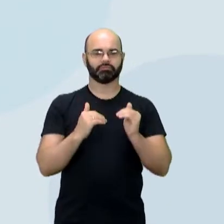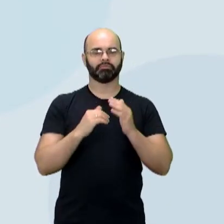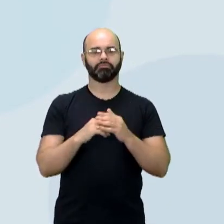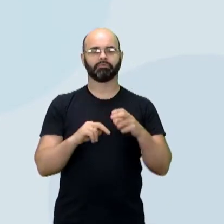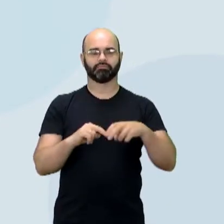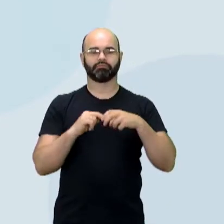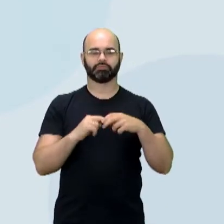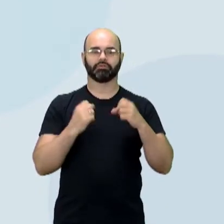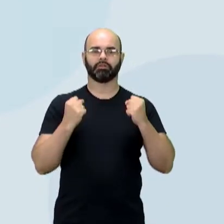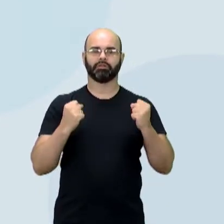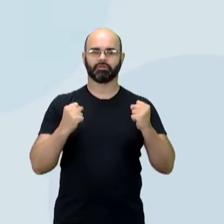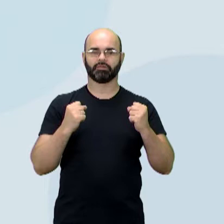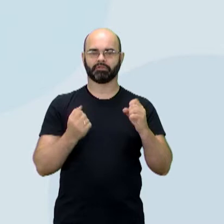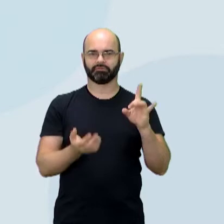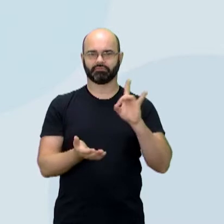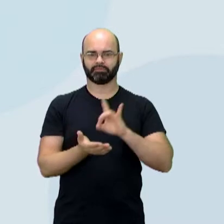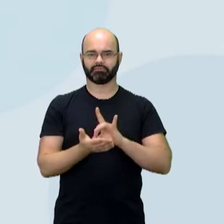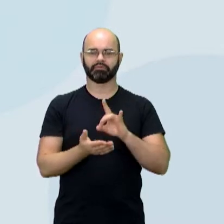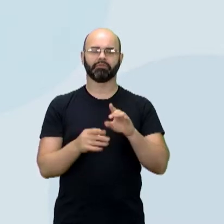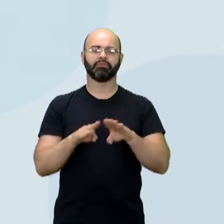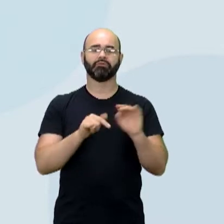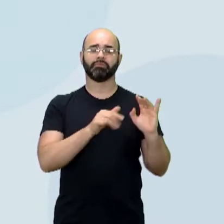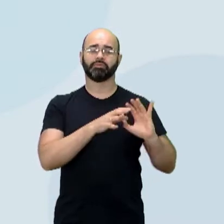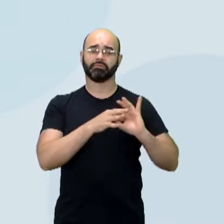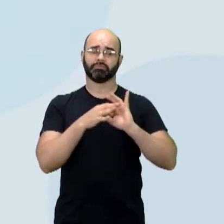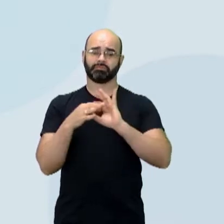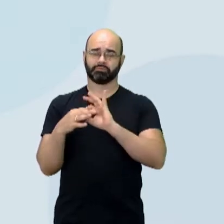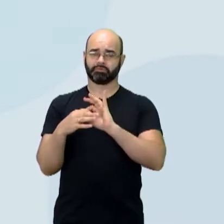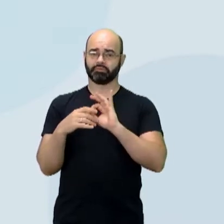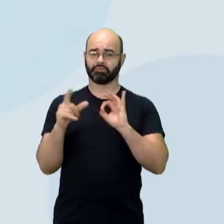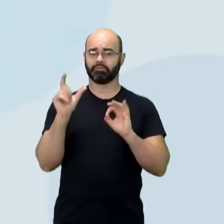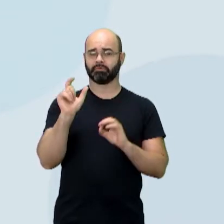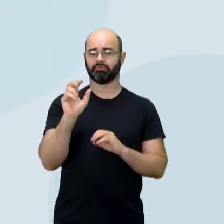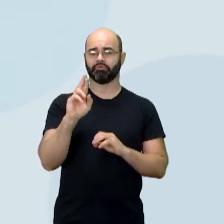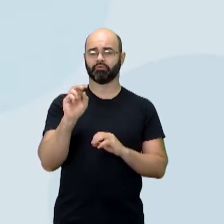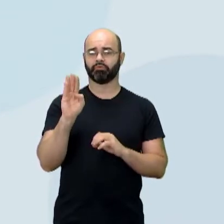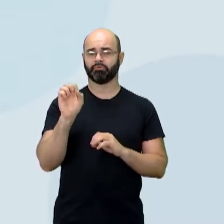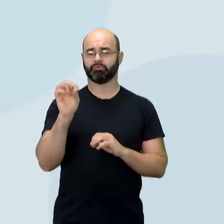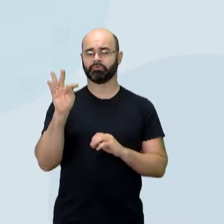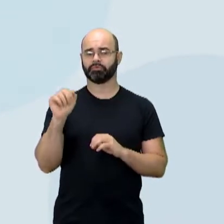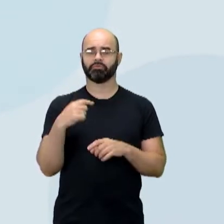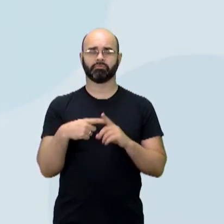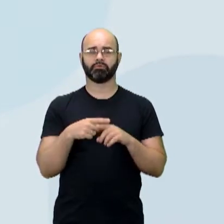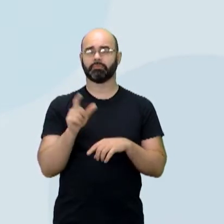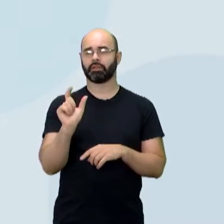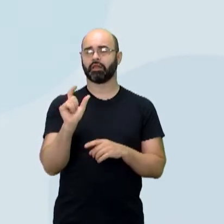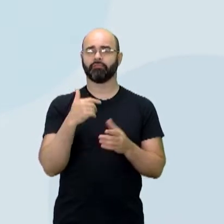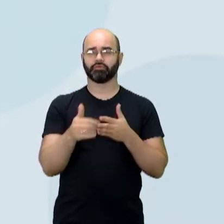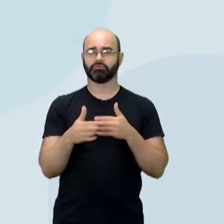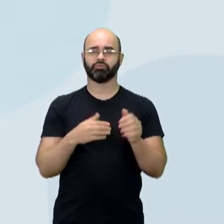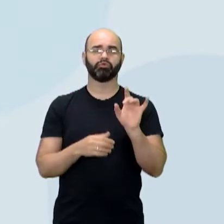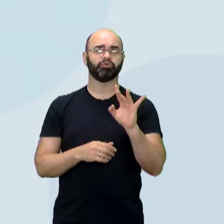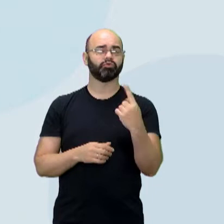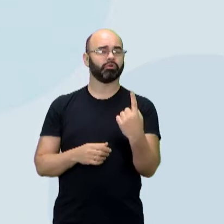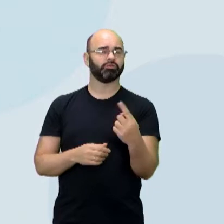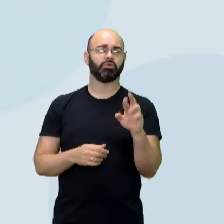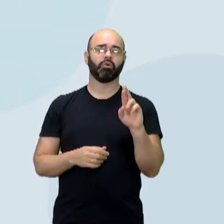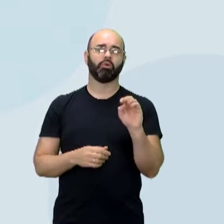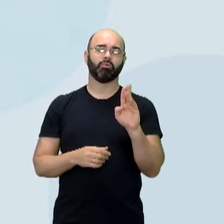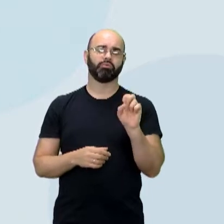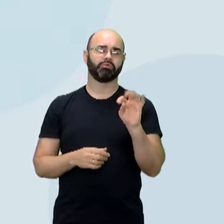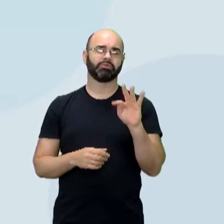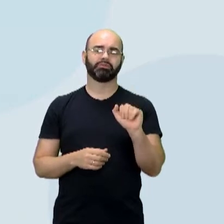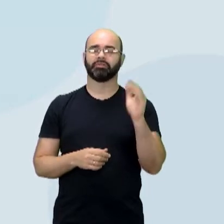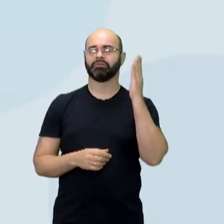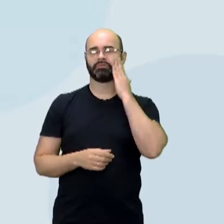Então, resistente. E também tem que ver dentro do contexto o que significa esse robusta. Robusta por si só não dá para saber, tá bom? Vamos para